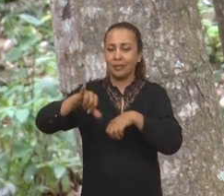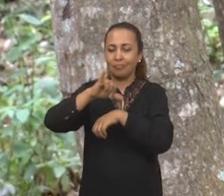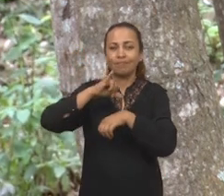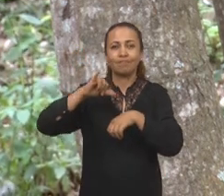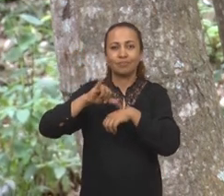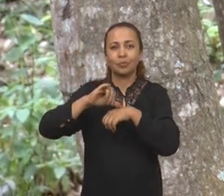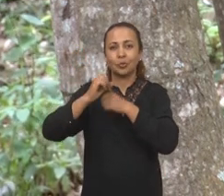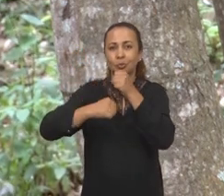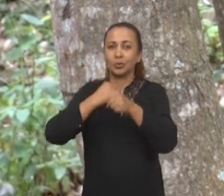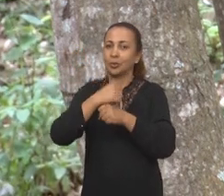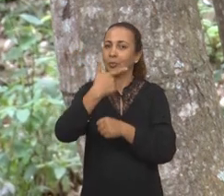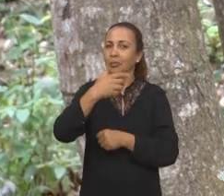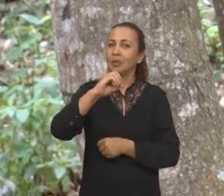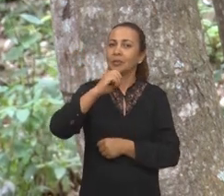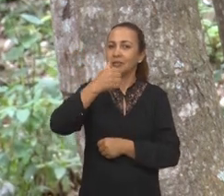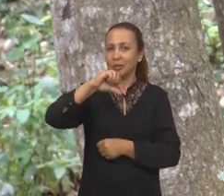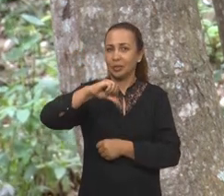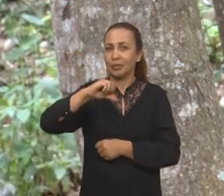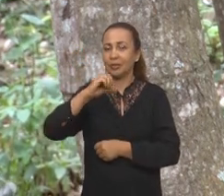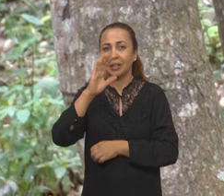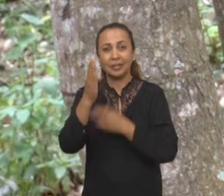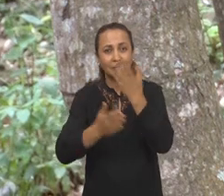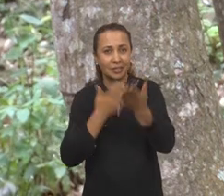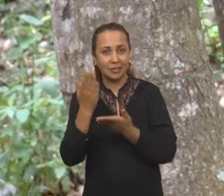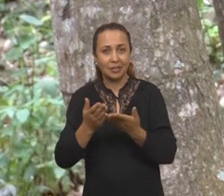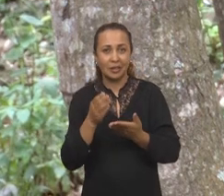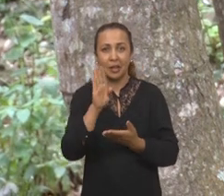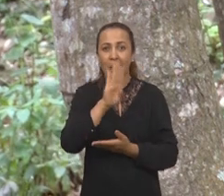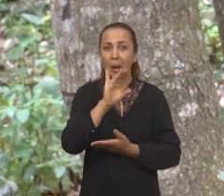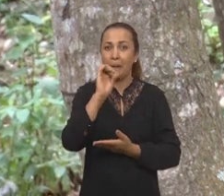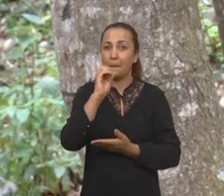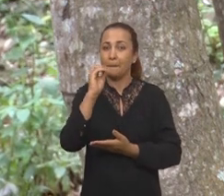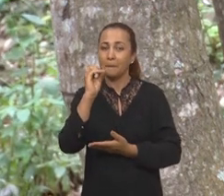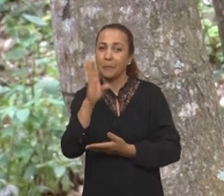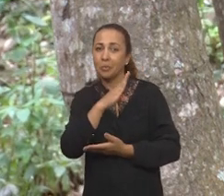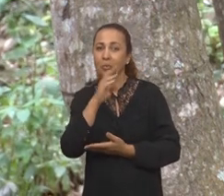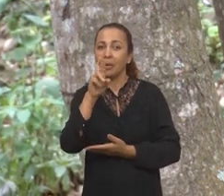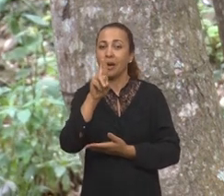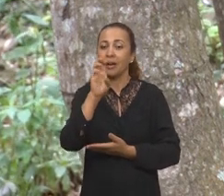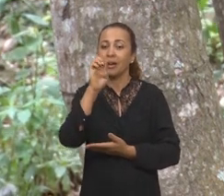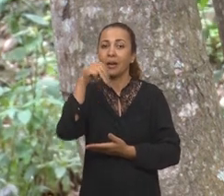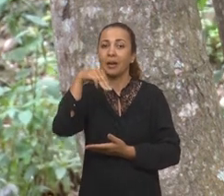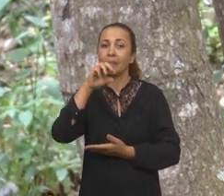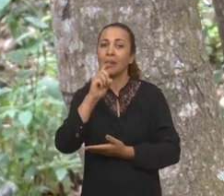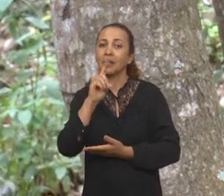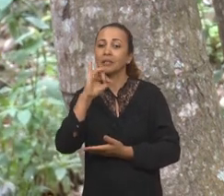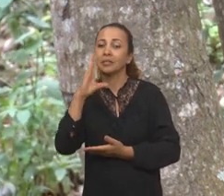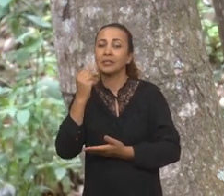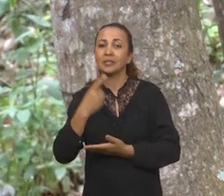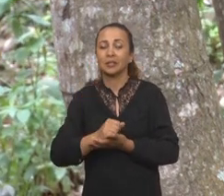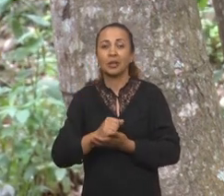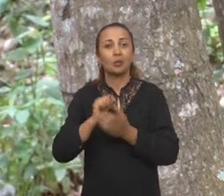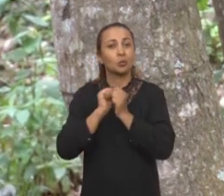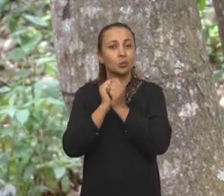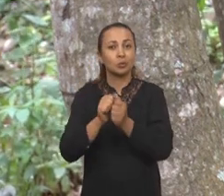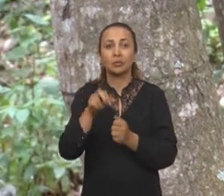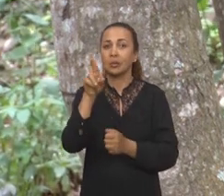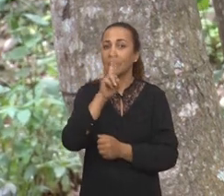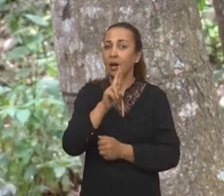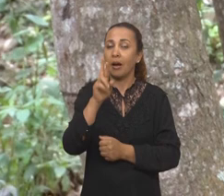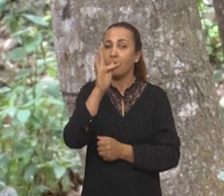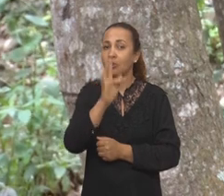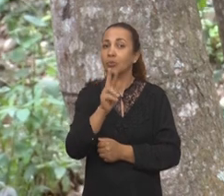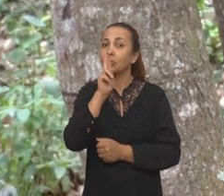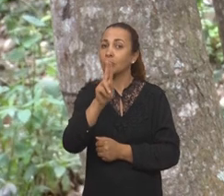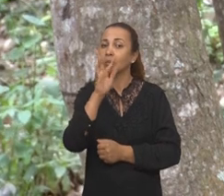derramamento de óleo em 2019 trata-se da biorremediação um projeto encabeçado pela Universidade Federal do Rio Grande